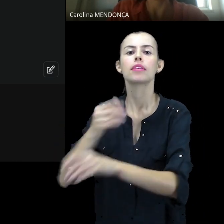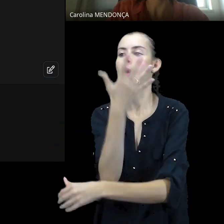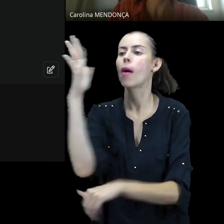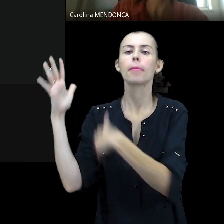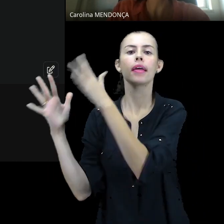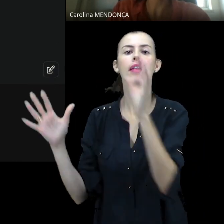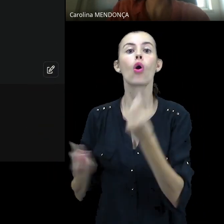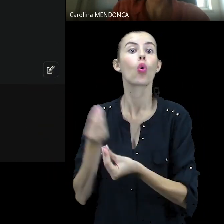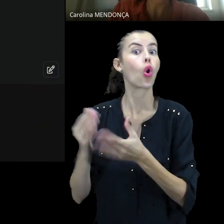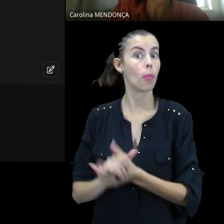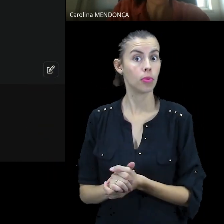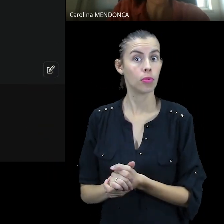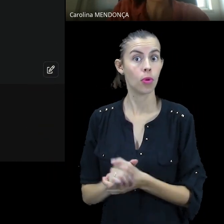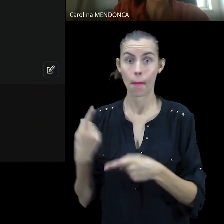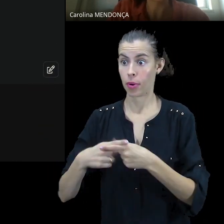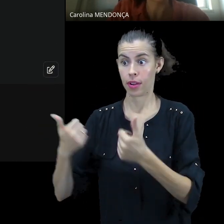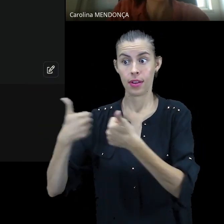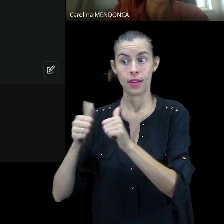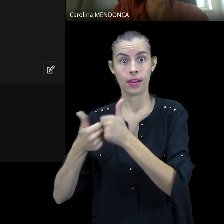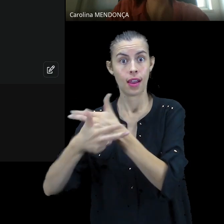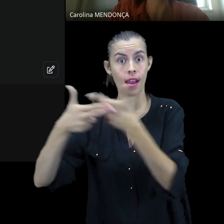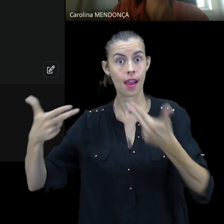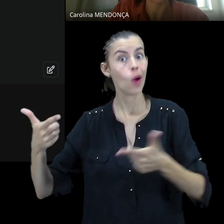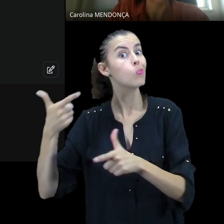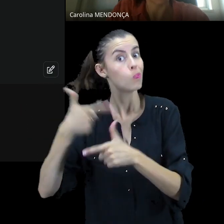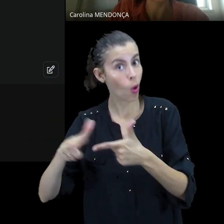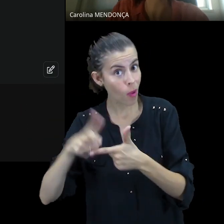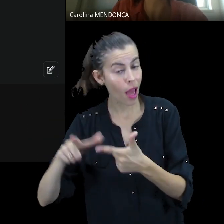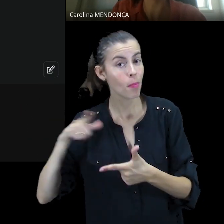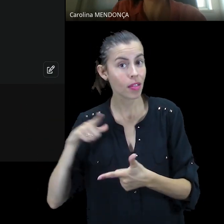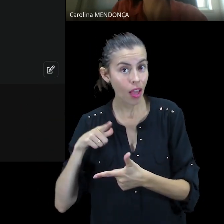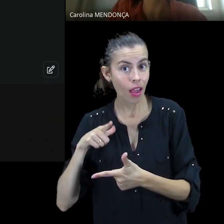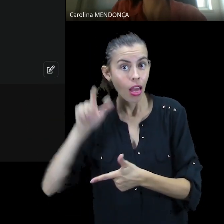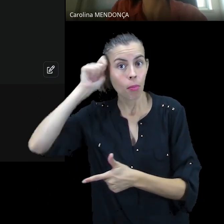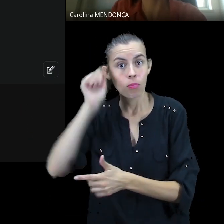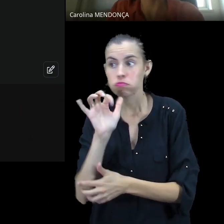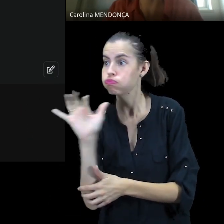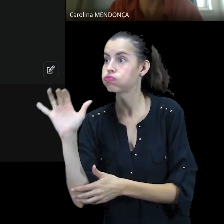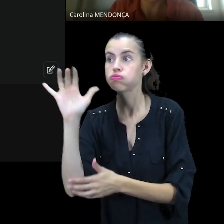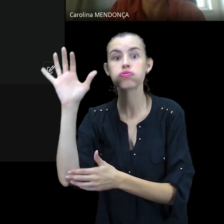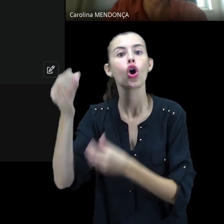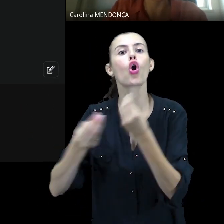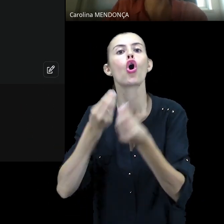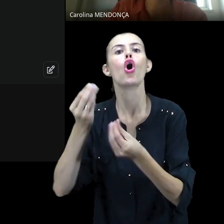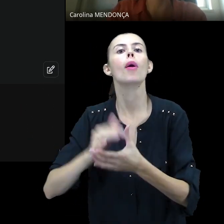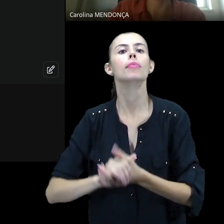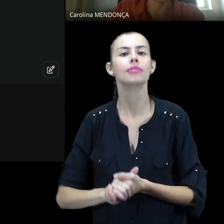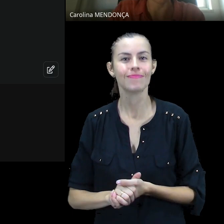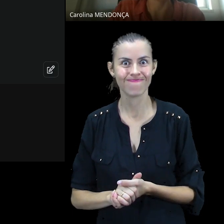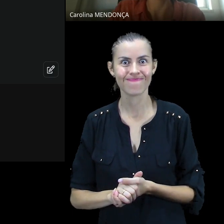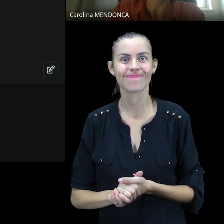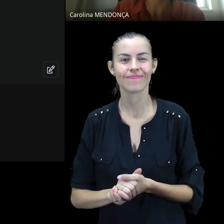ambiental, permeando toda a formação do seu estudante, porque é um problema, inclusive para o engenheiro de transportes, a